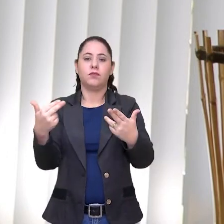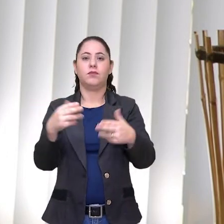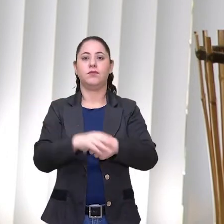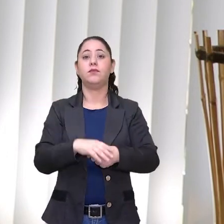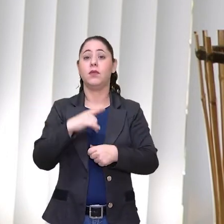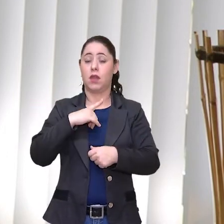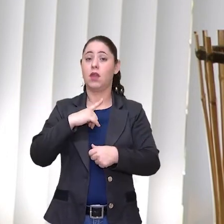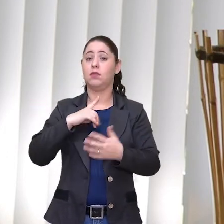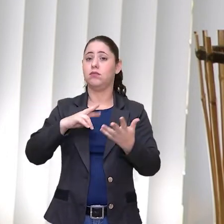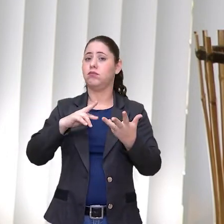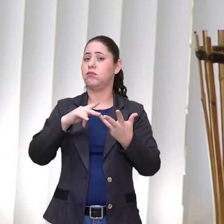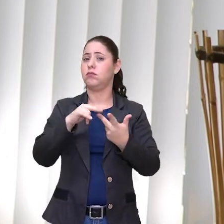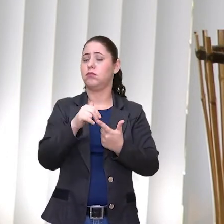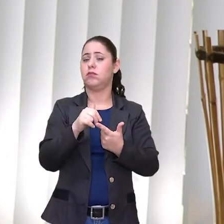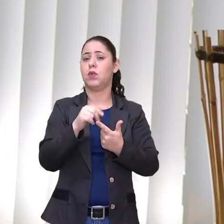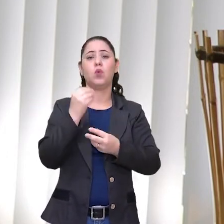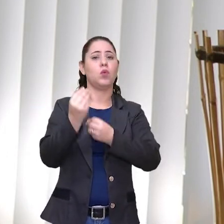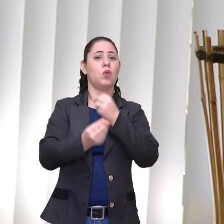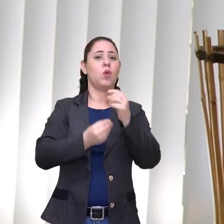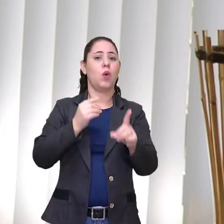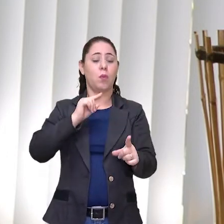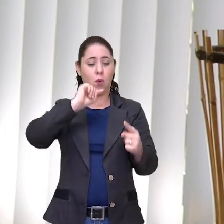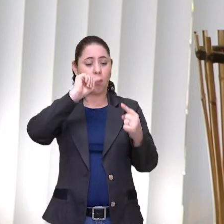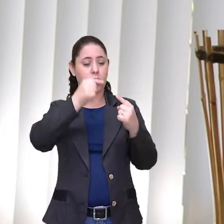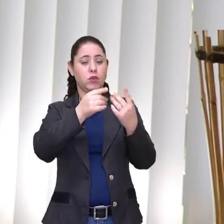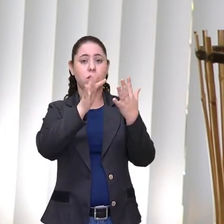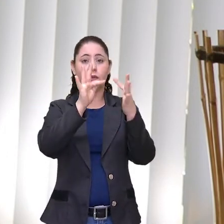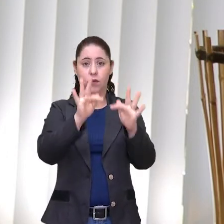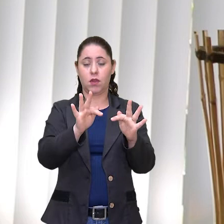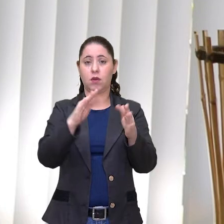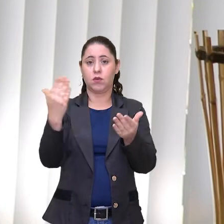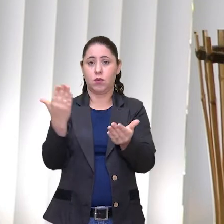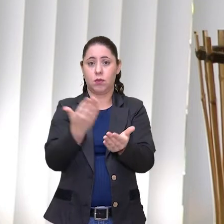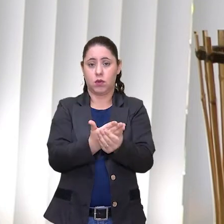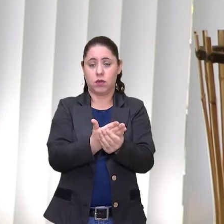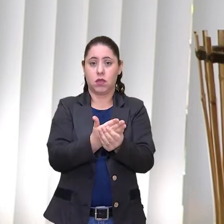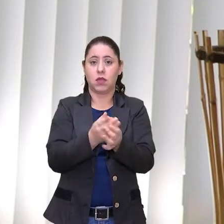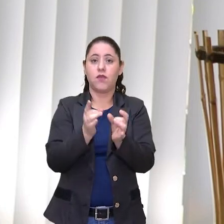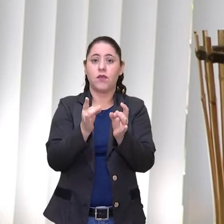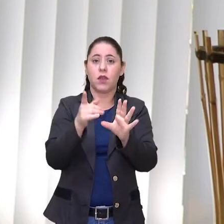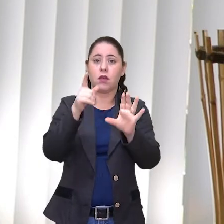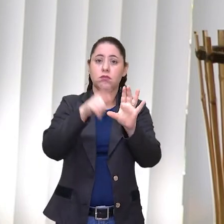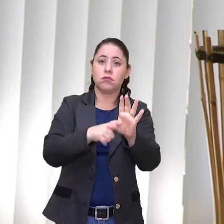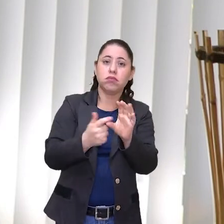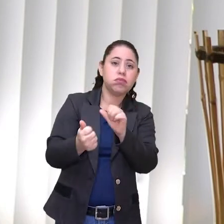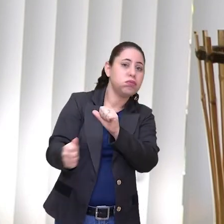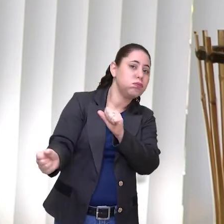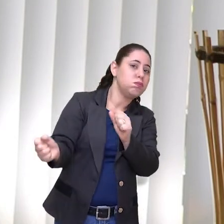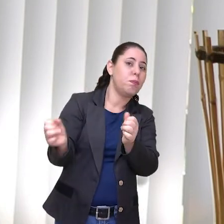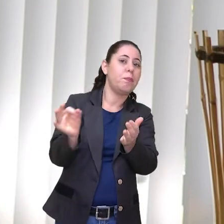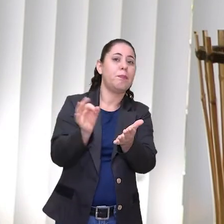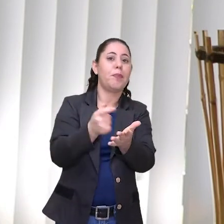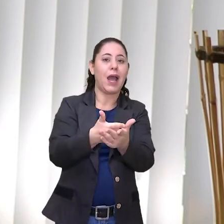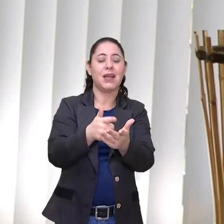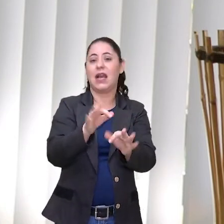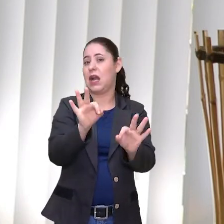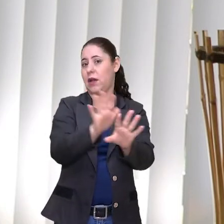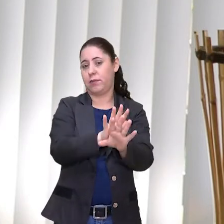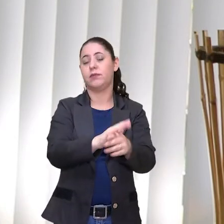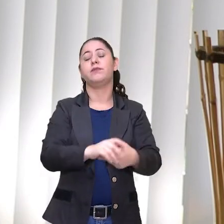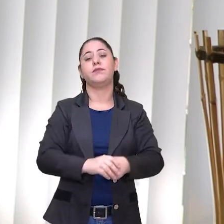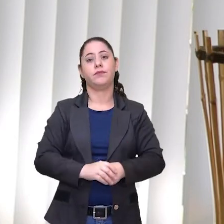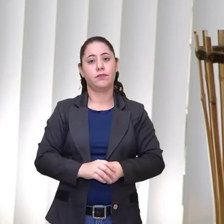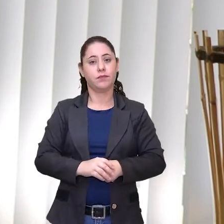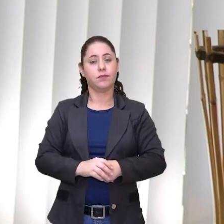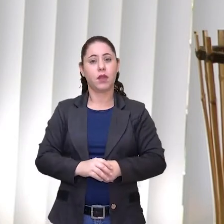opções, né, de alcançar o objetivo final do processo, além daquelas onde a penhora ocorre sobre dinheiro, que